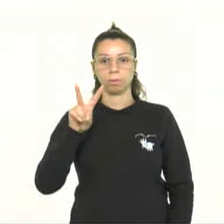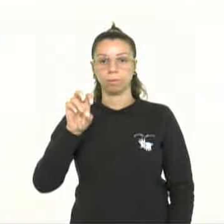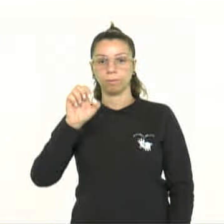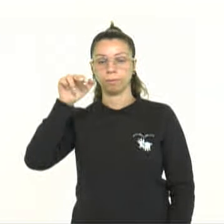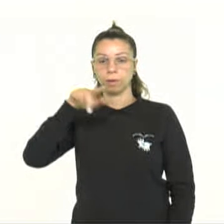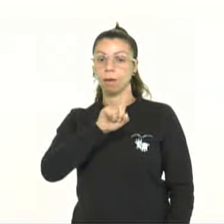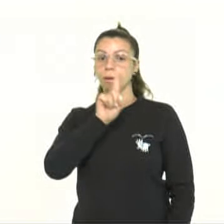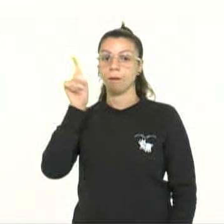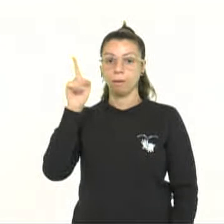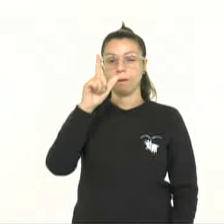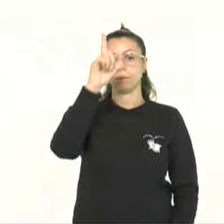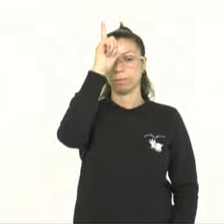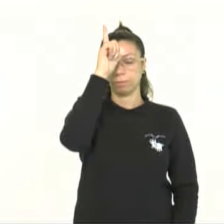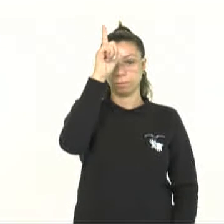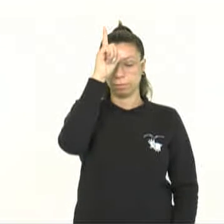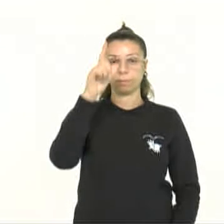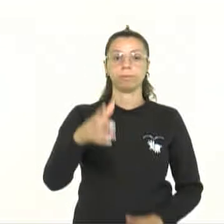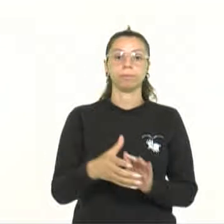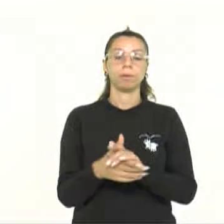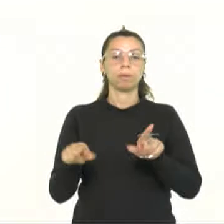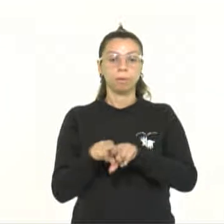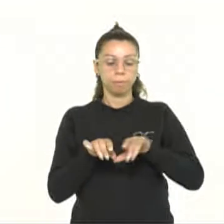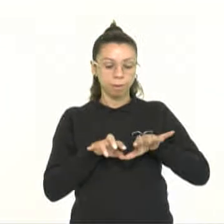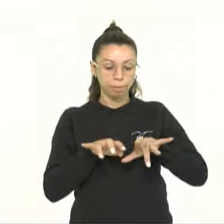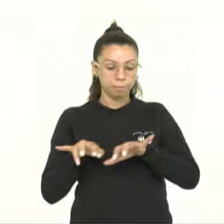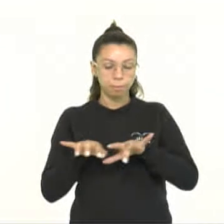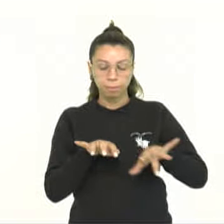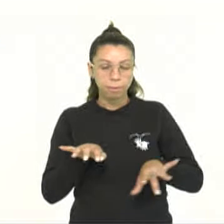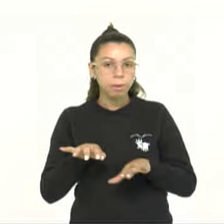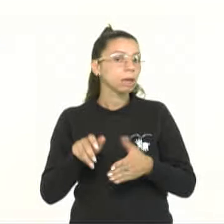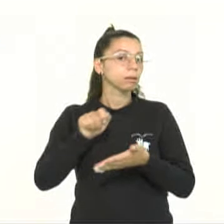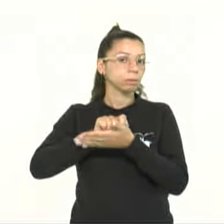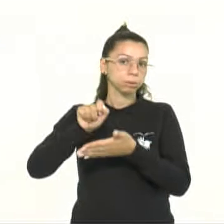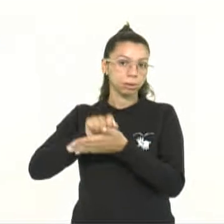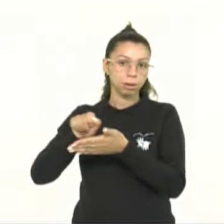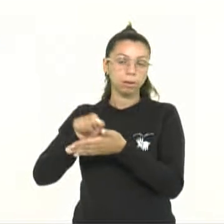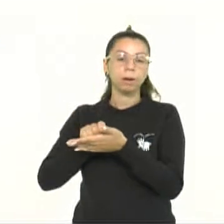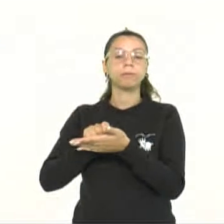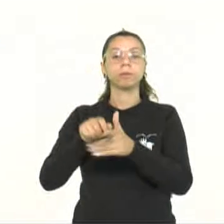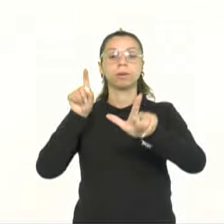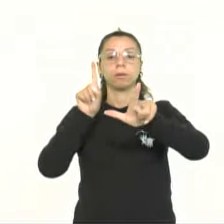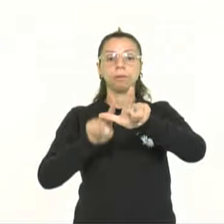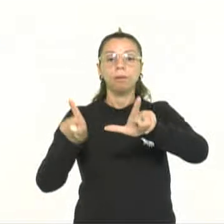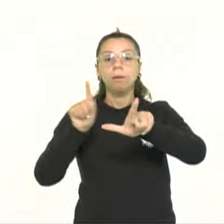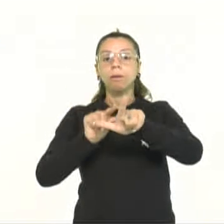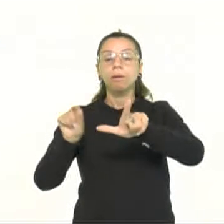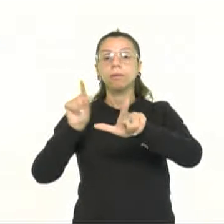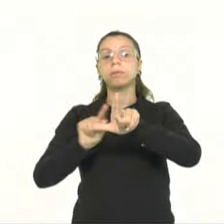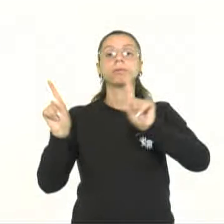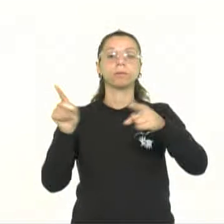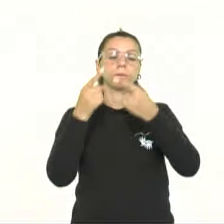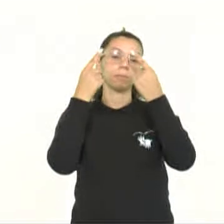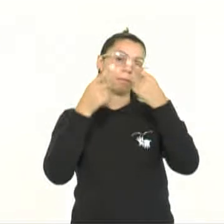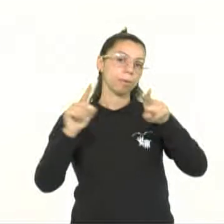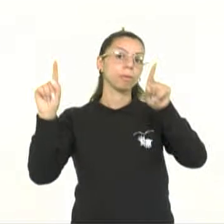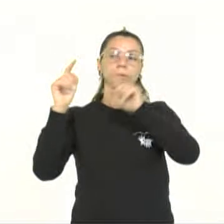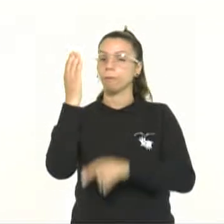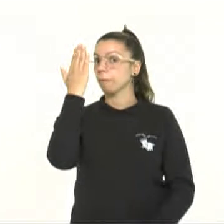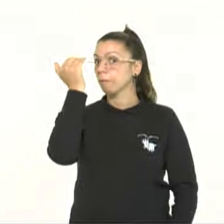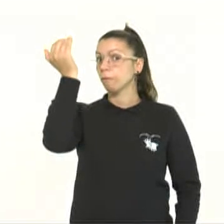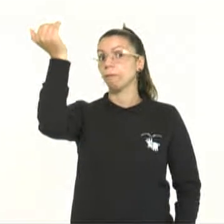1827, compositor e pianista, é considerado um dos grandes nomes da música